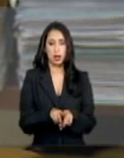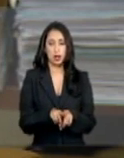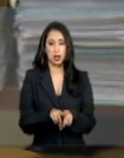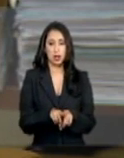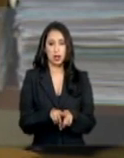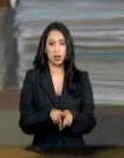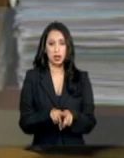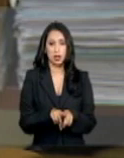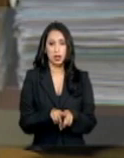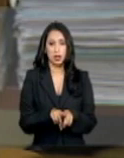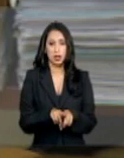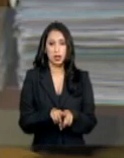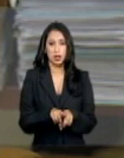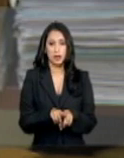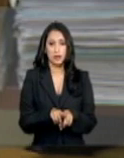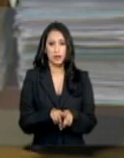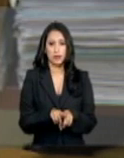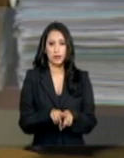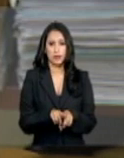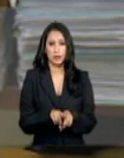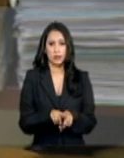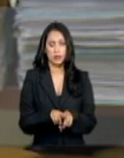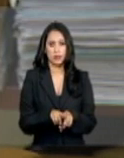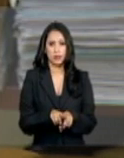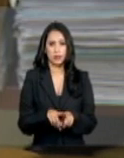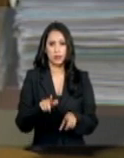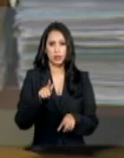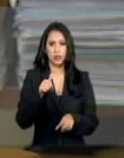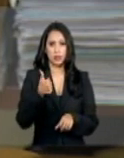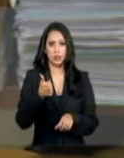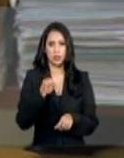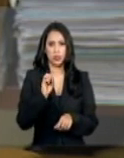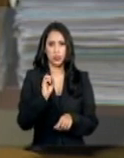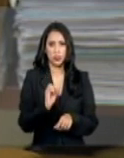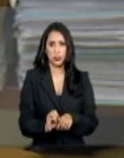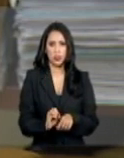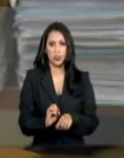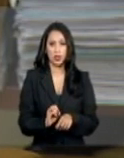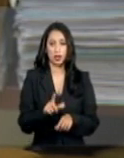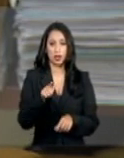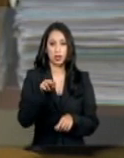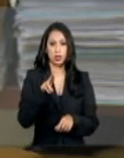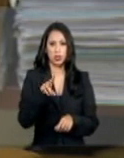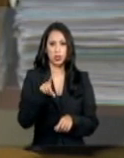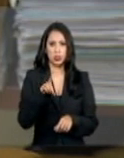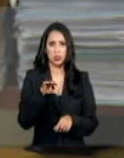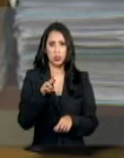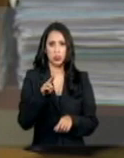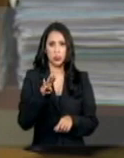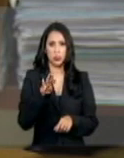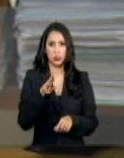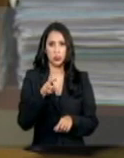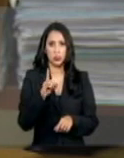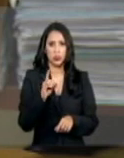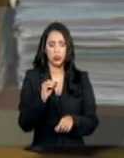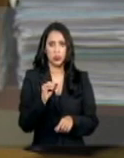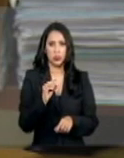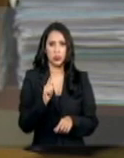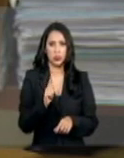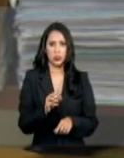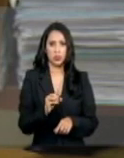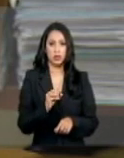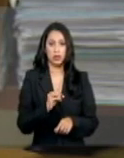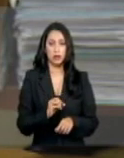o fato de que os estados membros do g10 além da aids hamburgo tomarem consciência de que as instituições